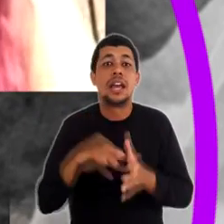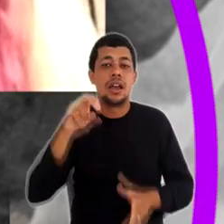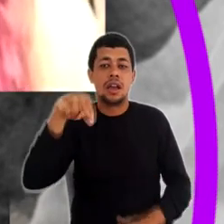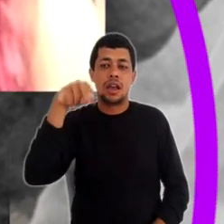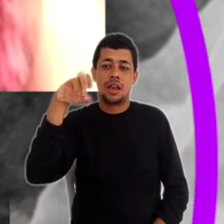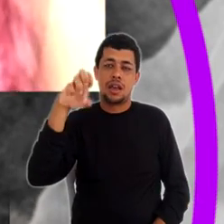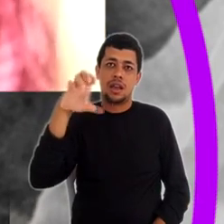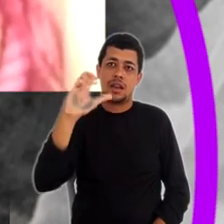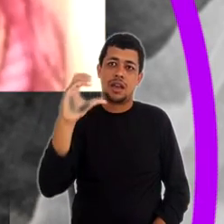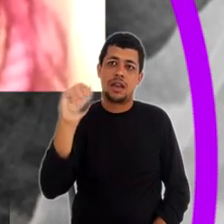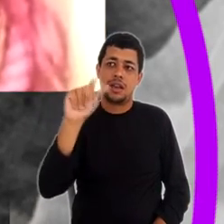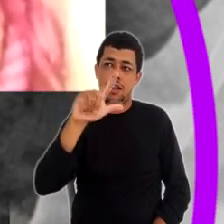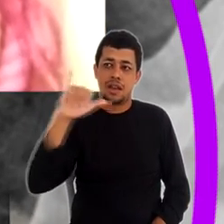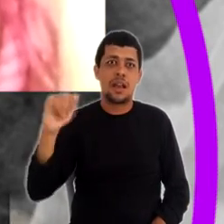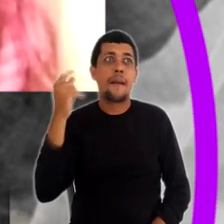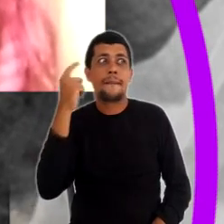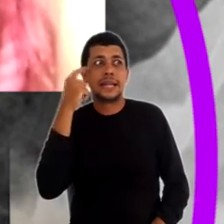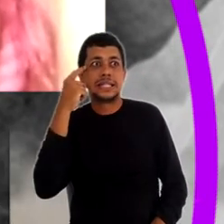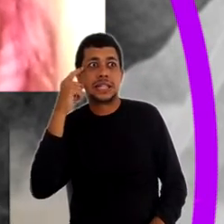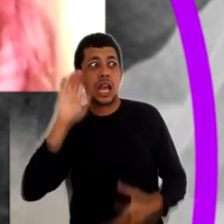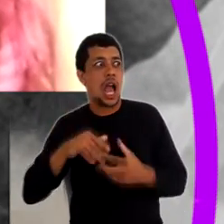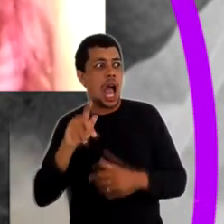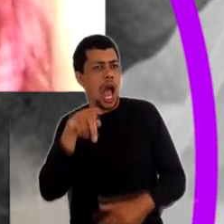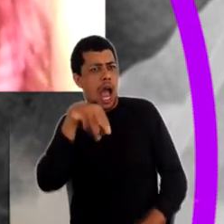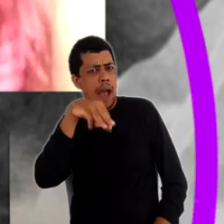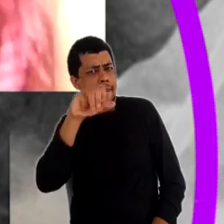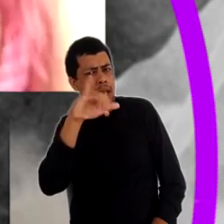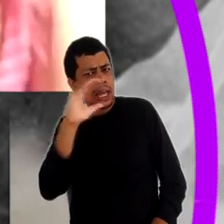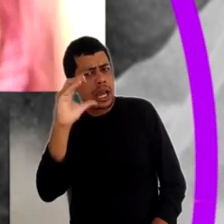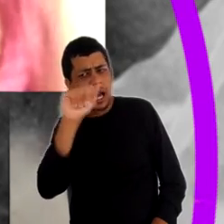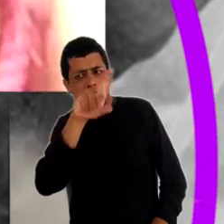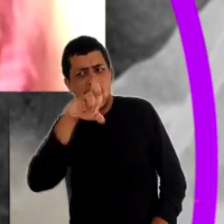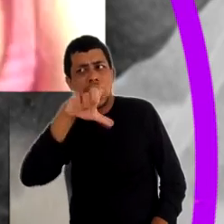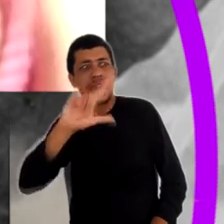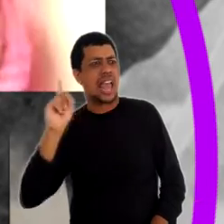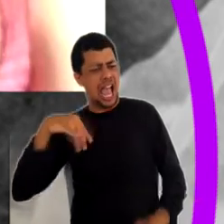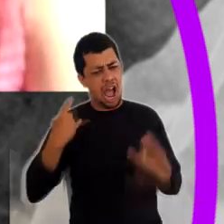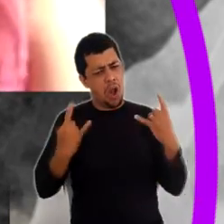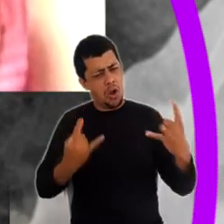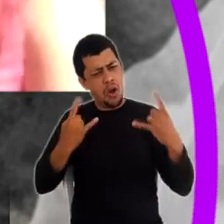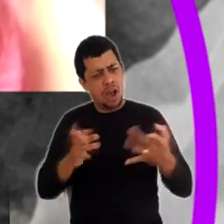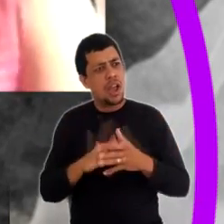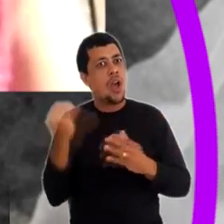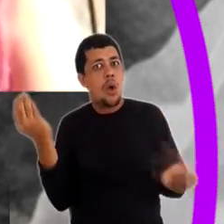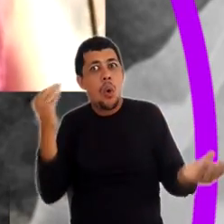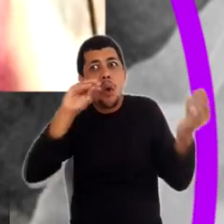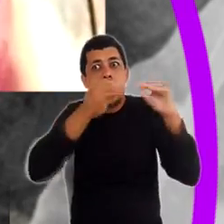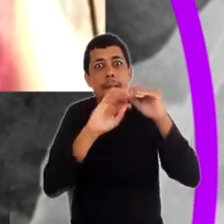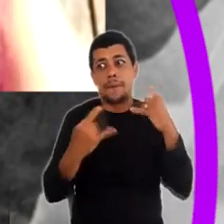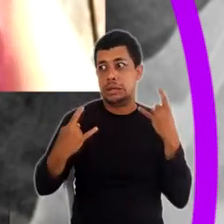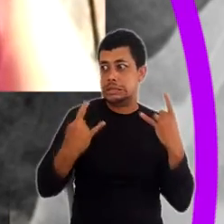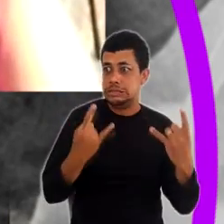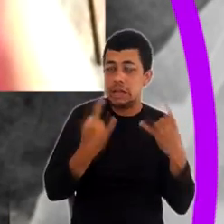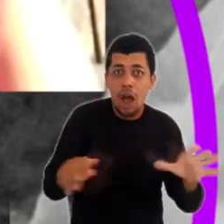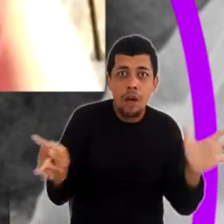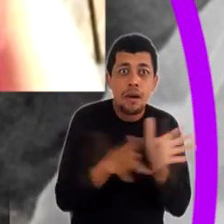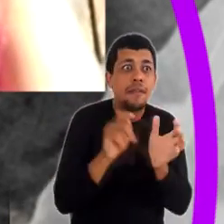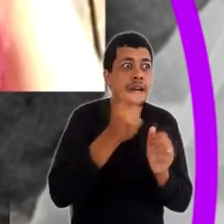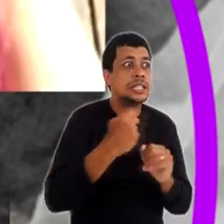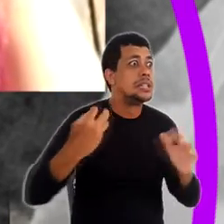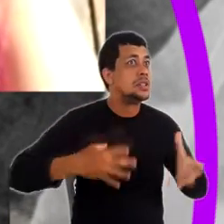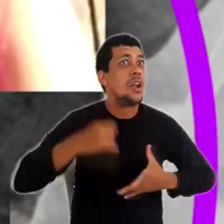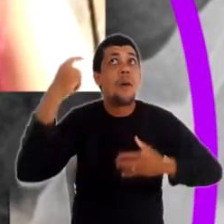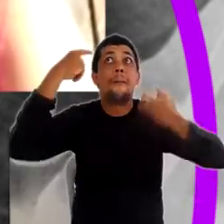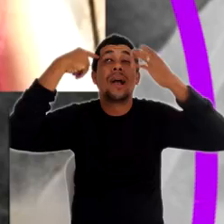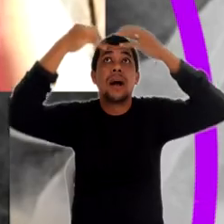já pensou ali, ó. A Micaela é roqueira. Já colocou um sampom bem rockstar ali, que eu falei assim, cara, você tirou isso